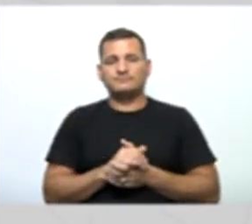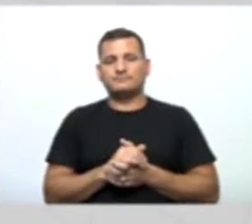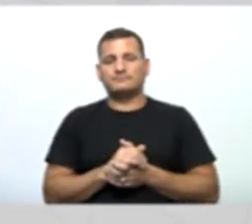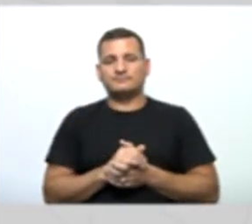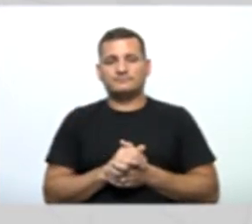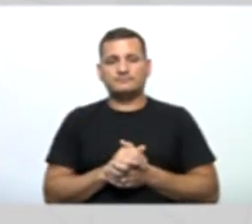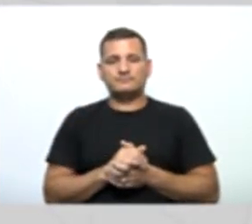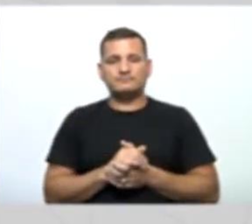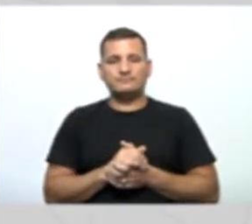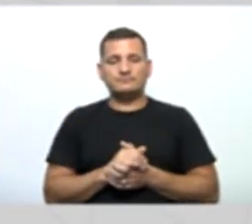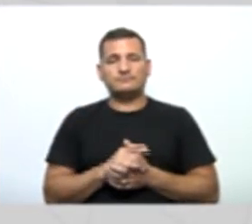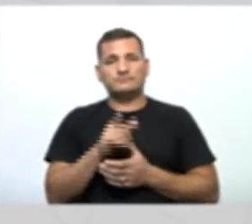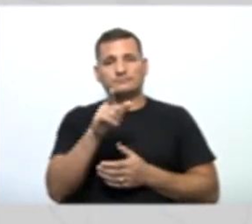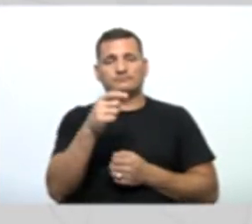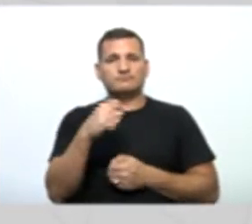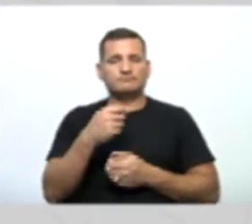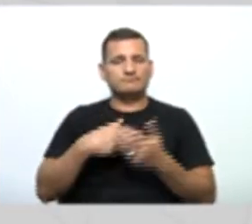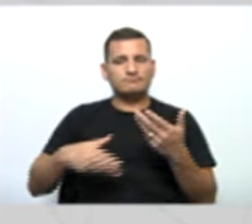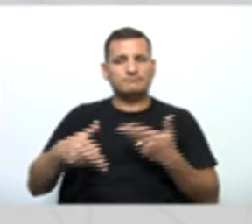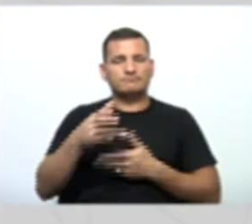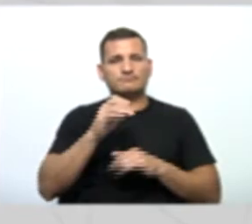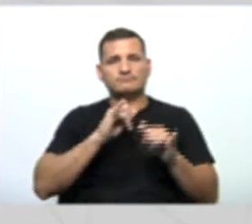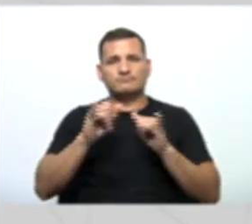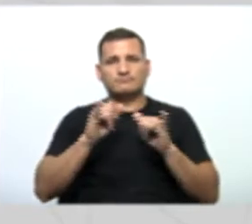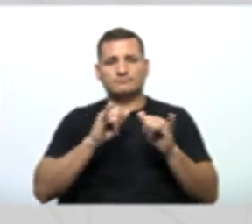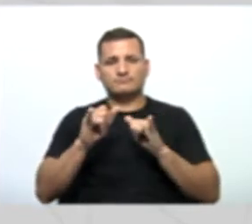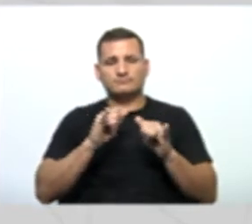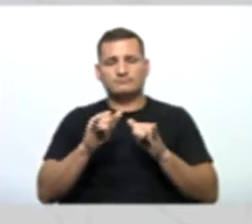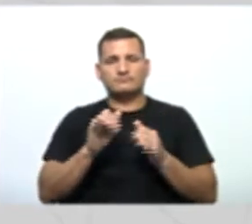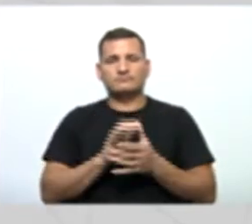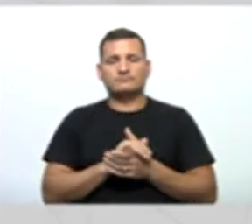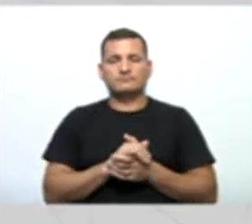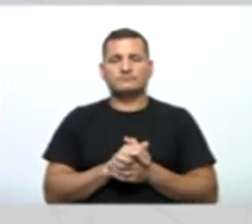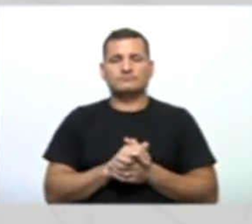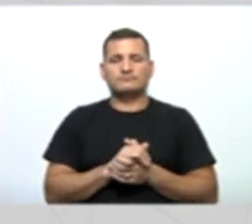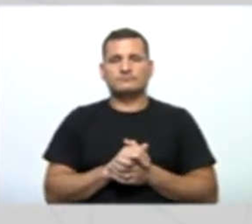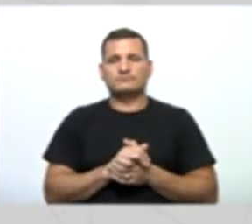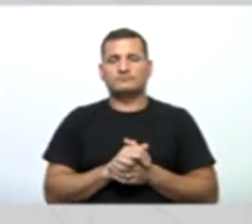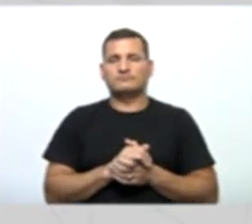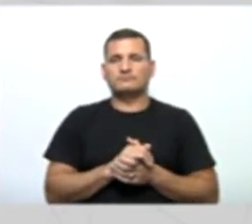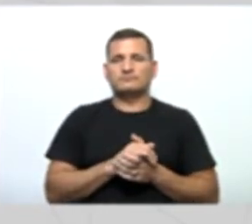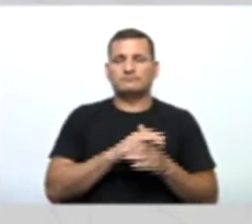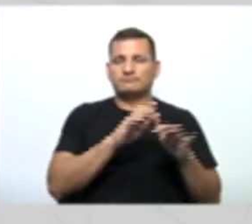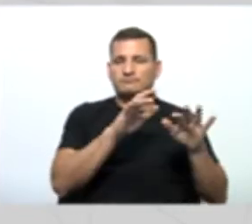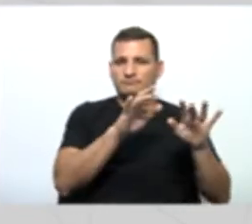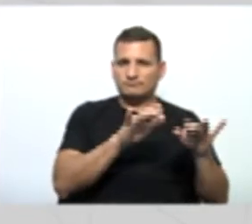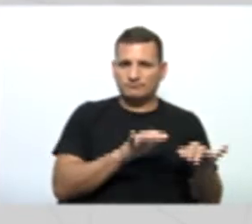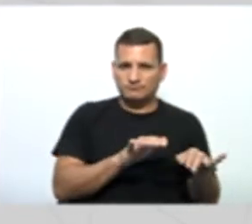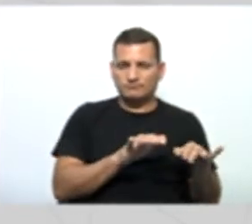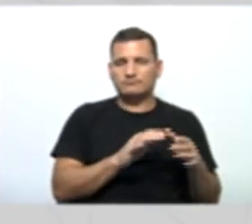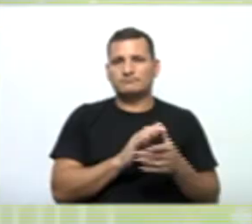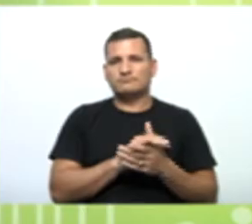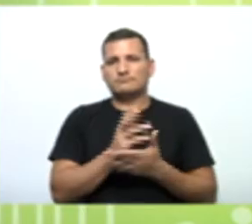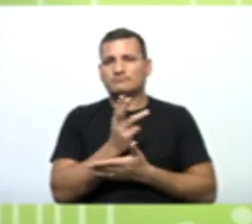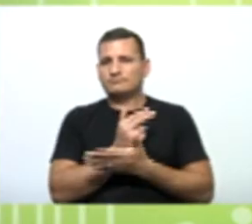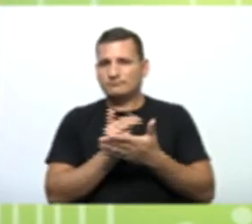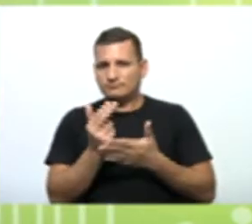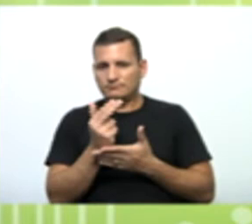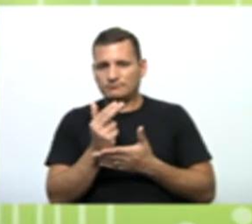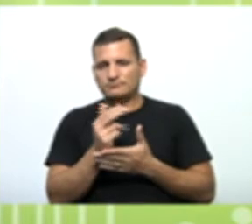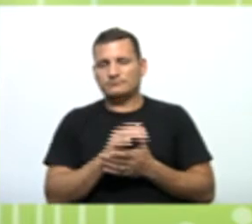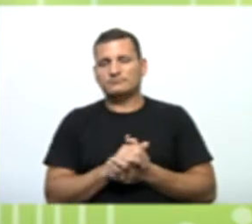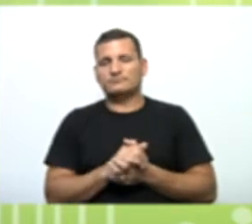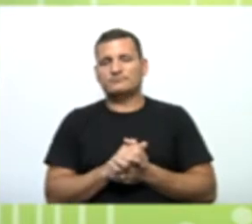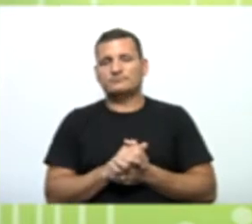vai ter que compartilhar essas informações, né? Programador, por exemplo, analista, programador, design de